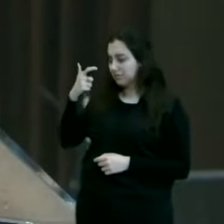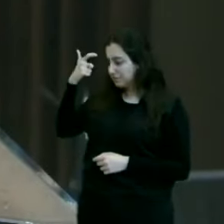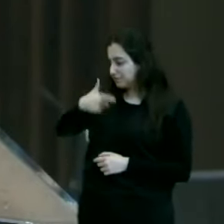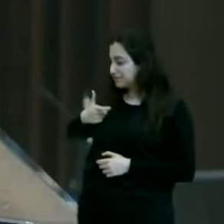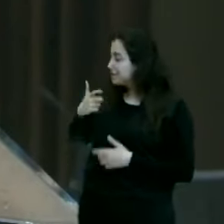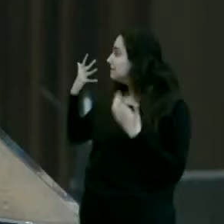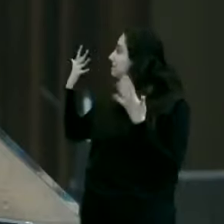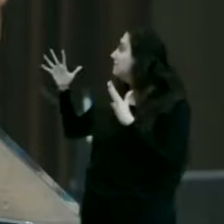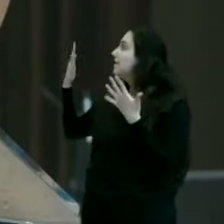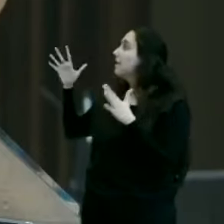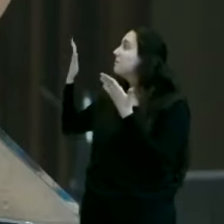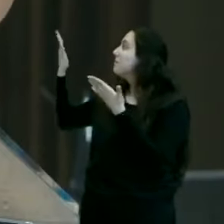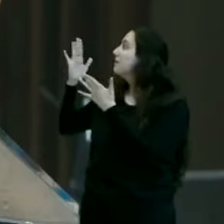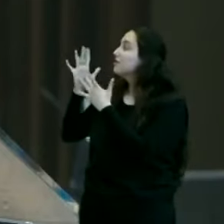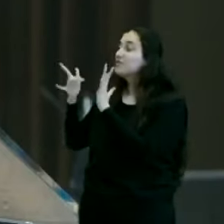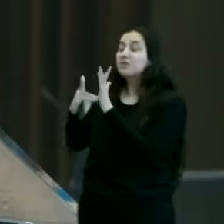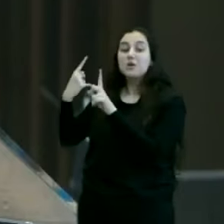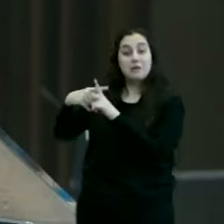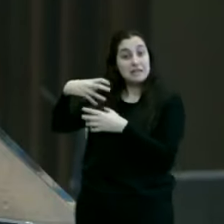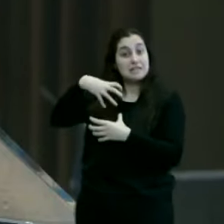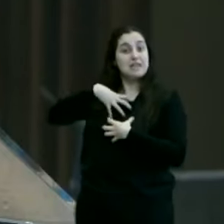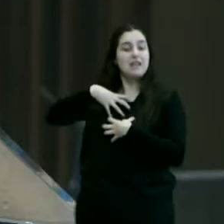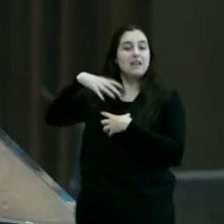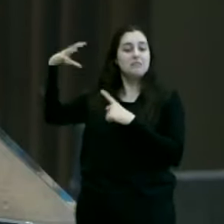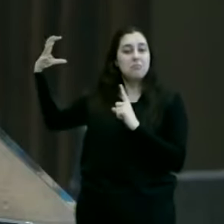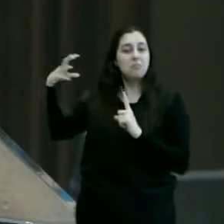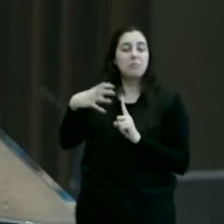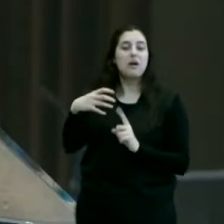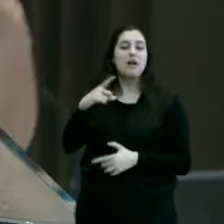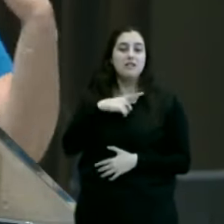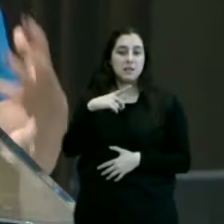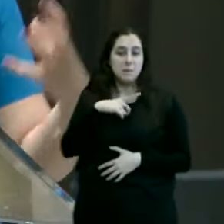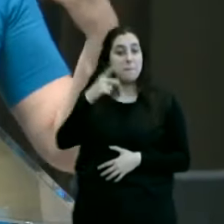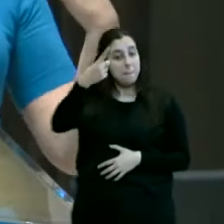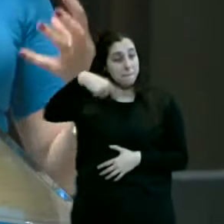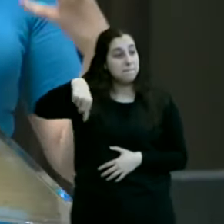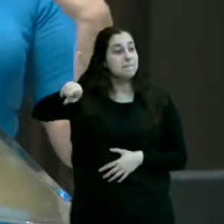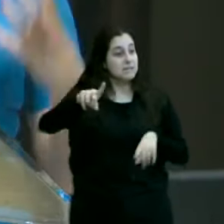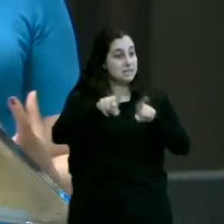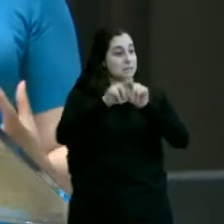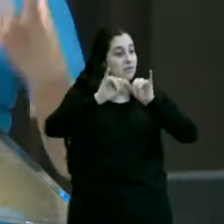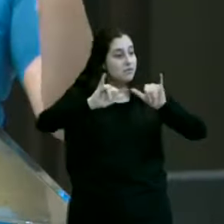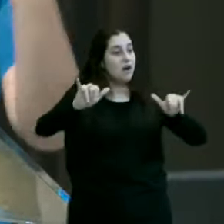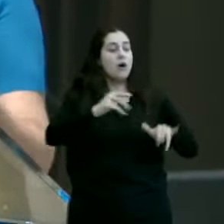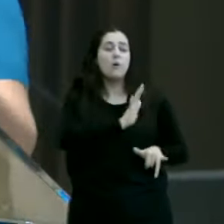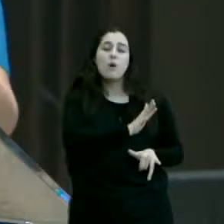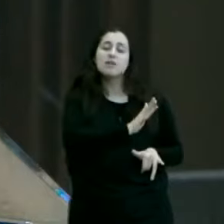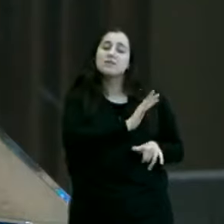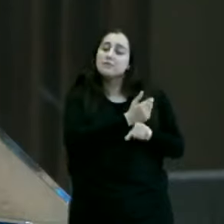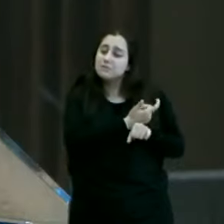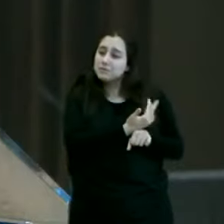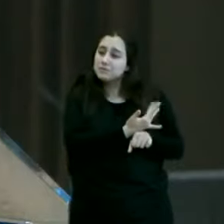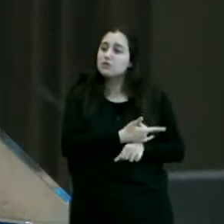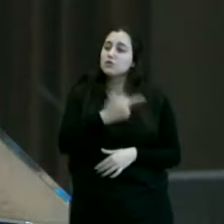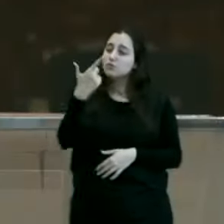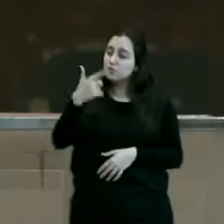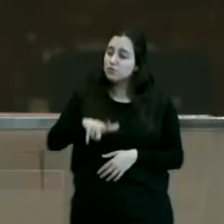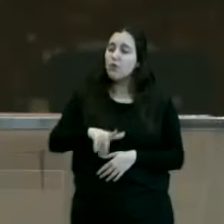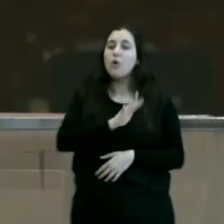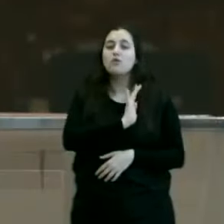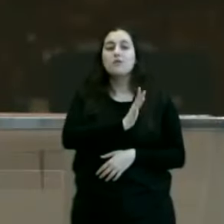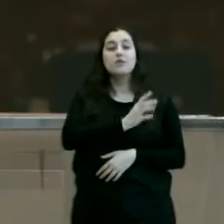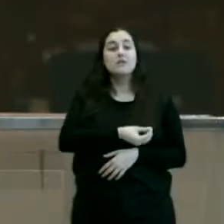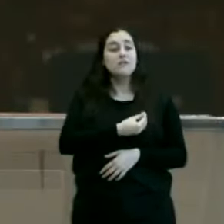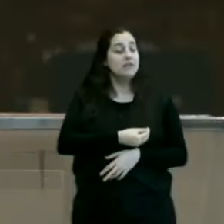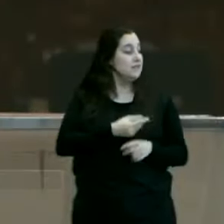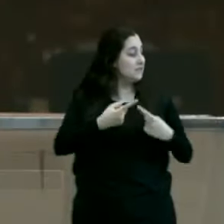essa frase, porque é o que o Senhor está dizendo para nós. Torna o seu coração ardente, torna o seu coração mais